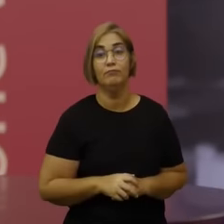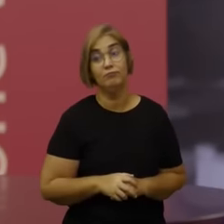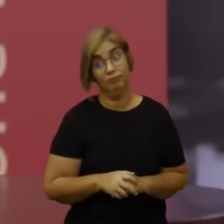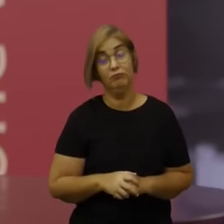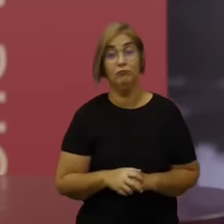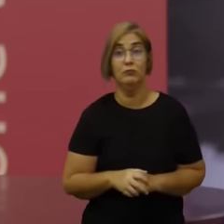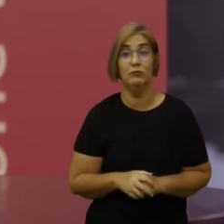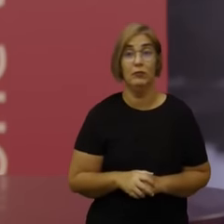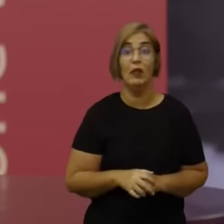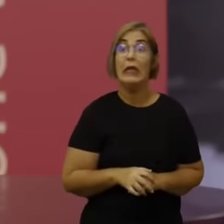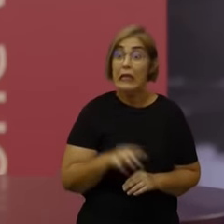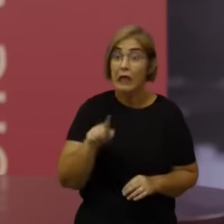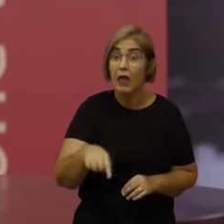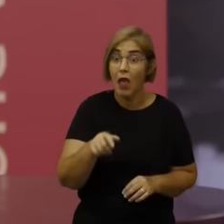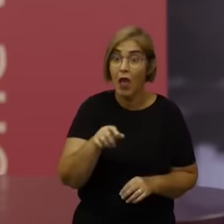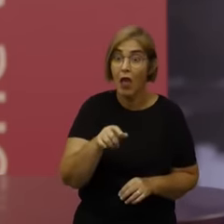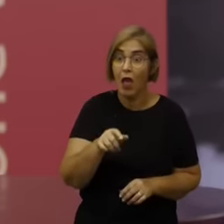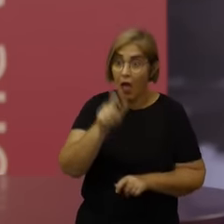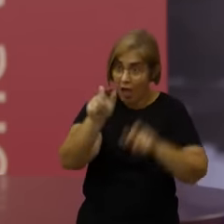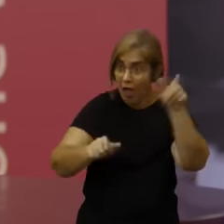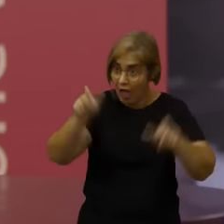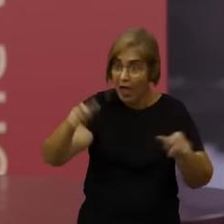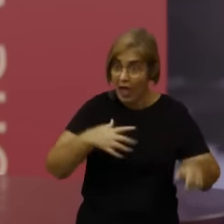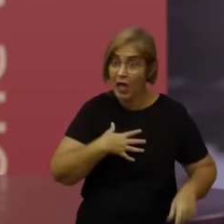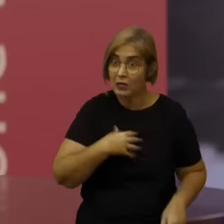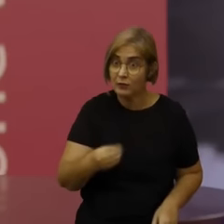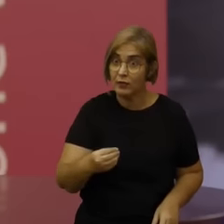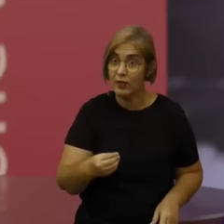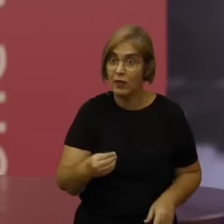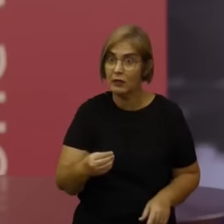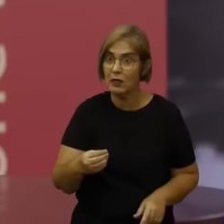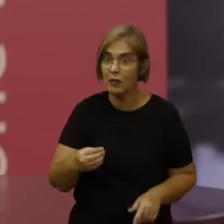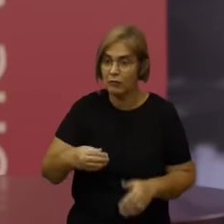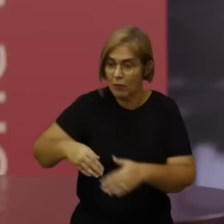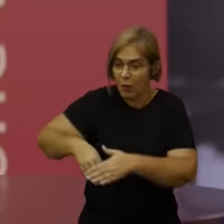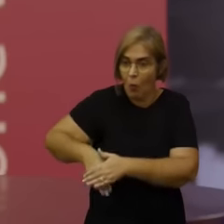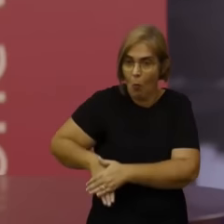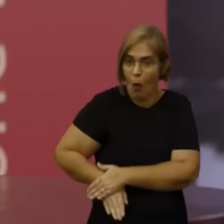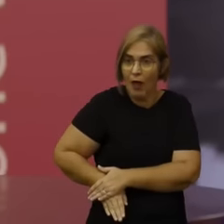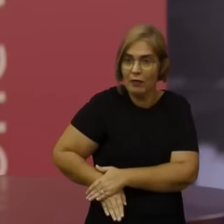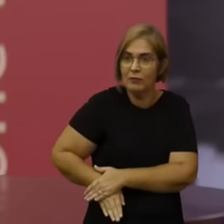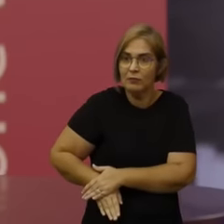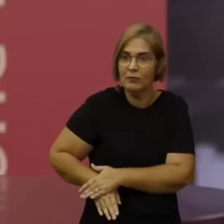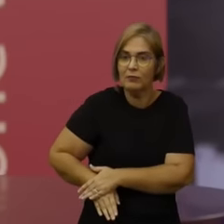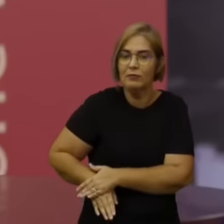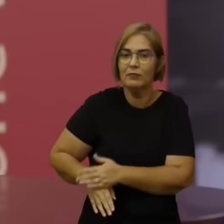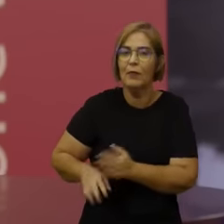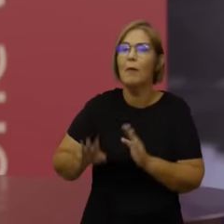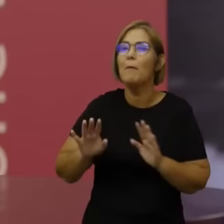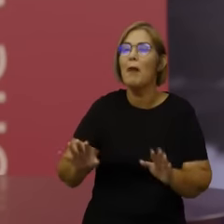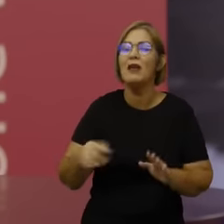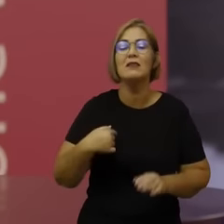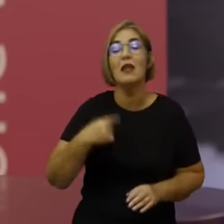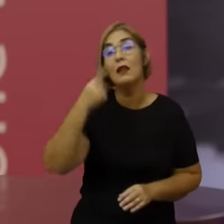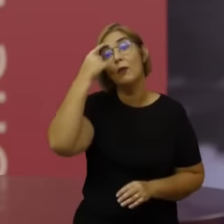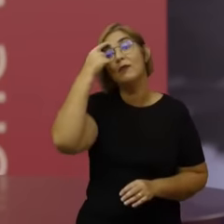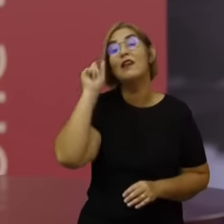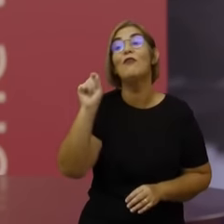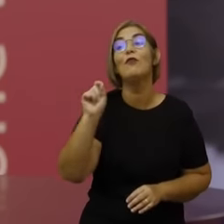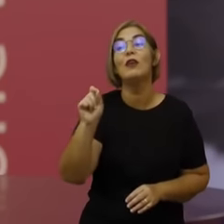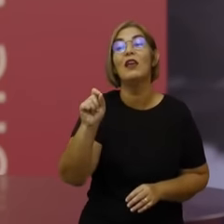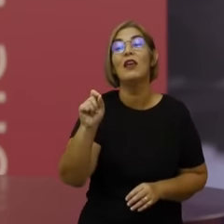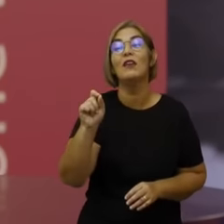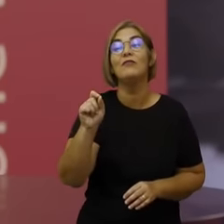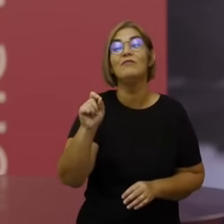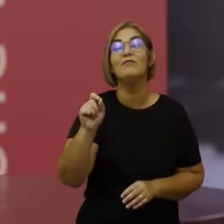sugestão e as e as meninas levam as adagas, né? Só que ele não contava com uma ação do destino mais uma vez,